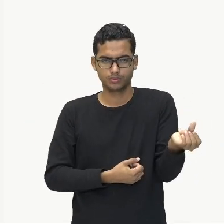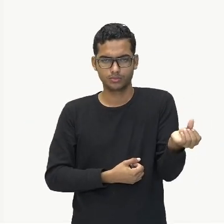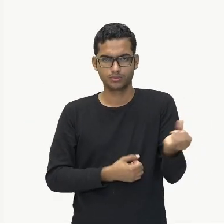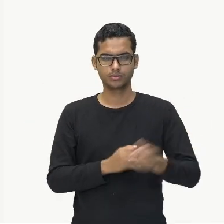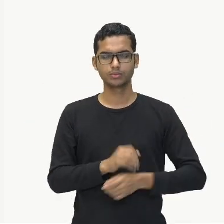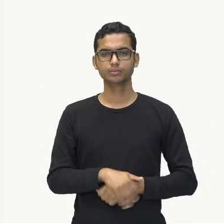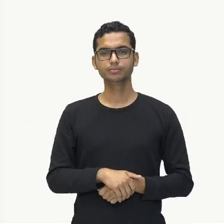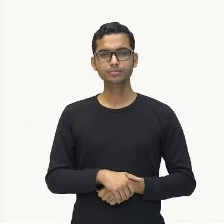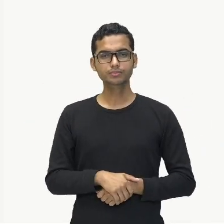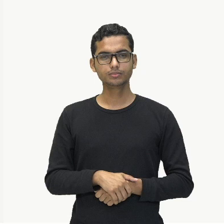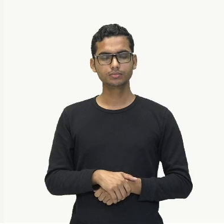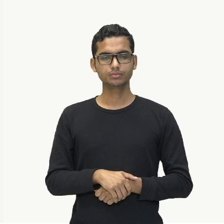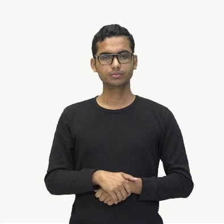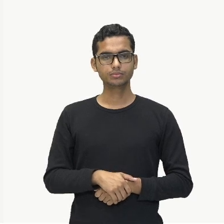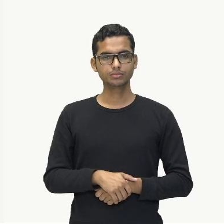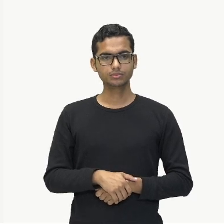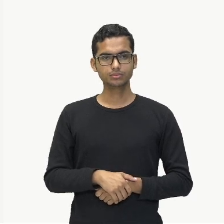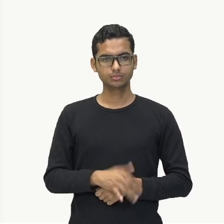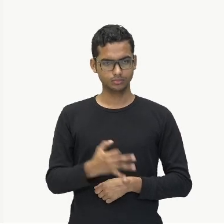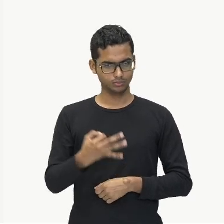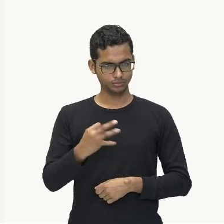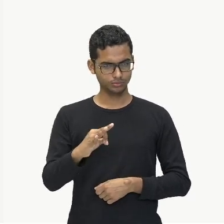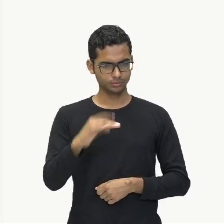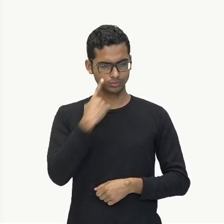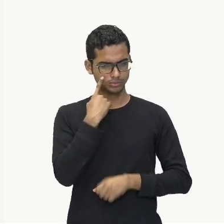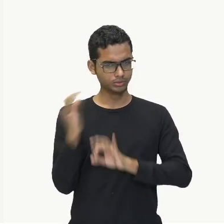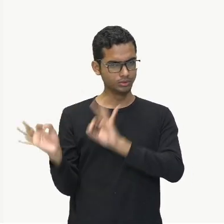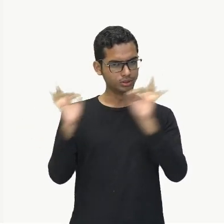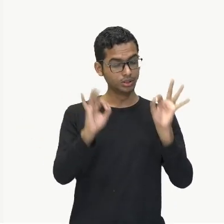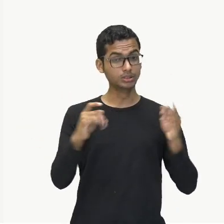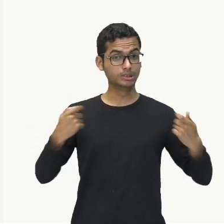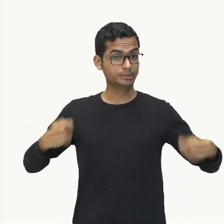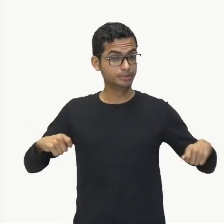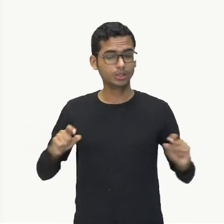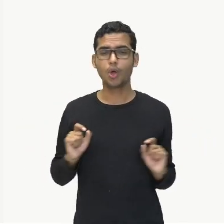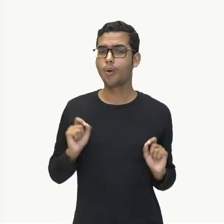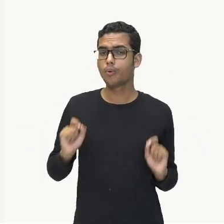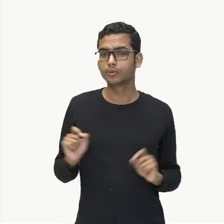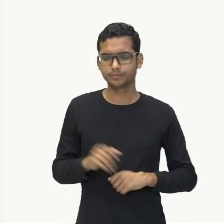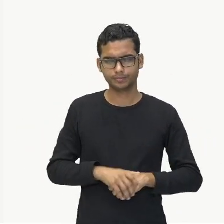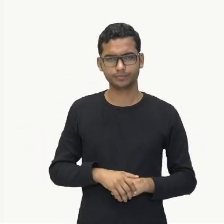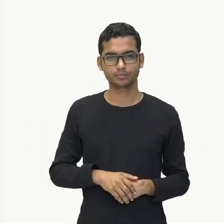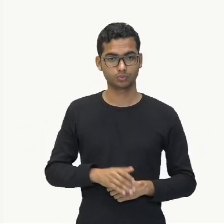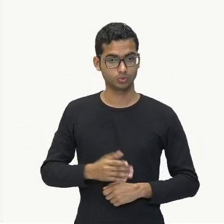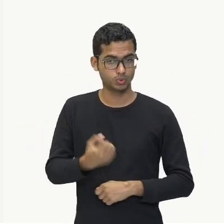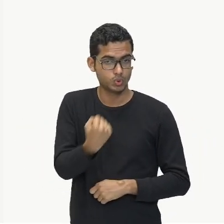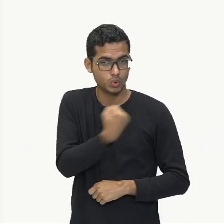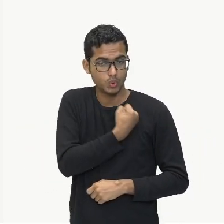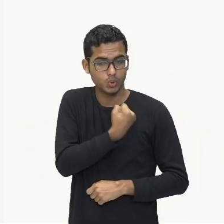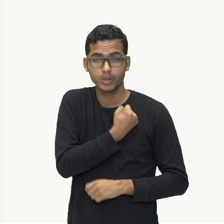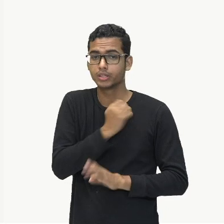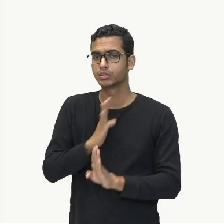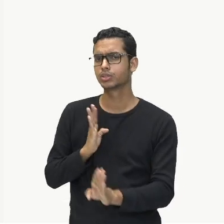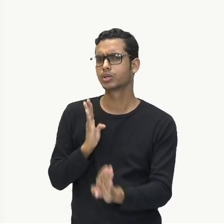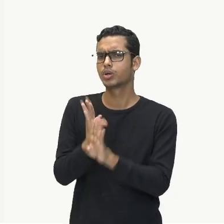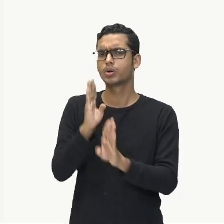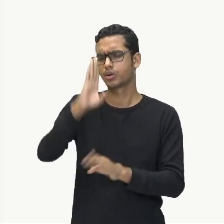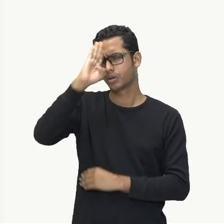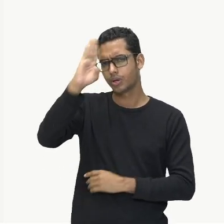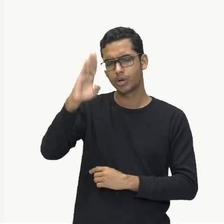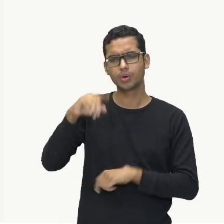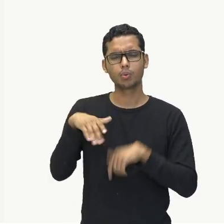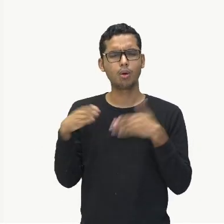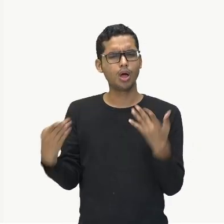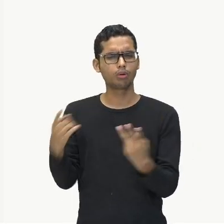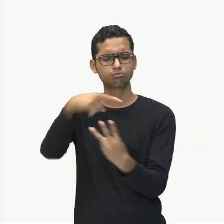486. Beleza? Precisamos, então, descobrir quem são esses